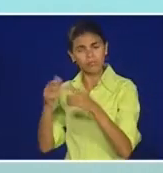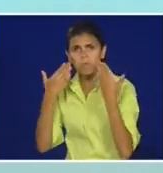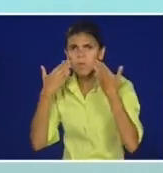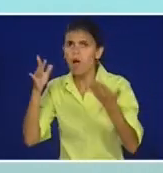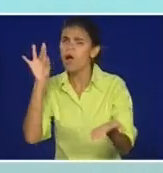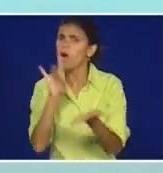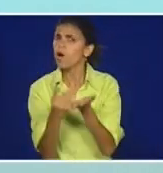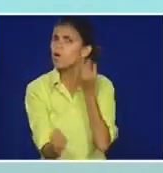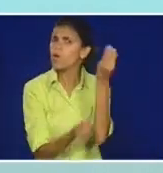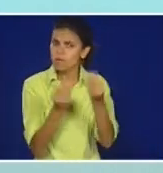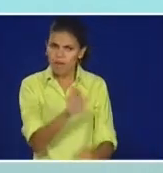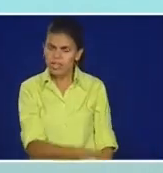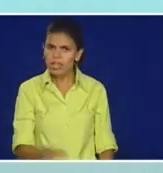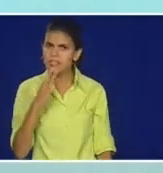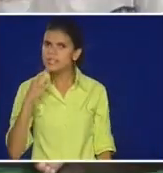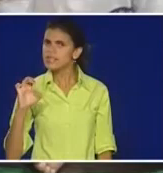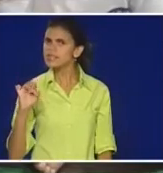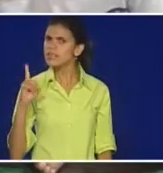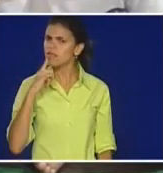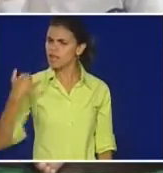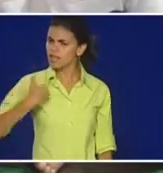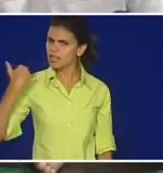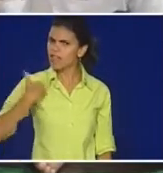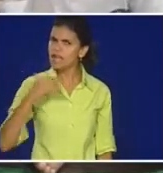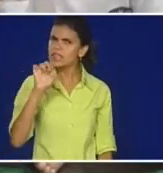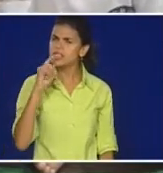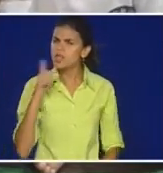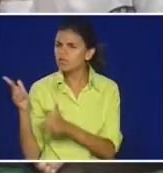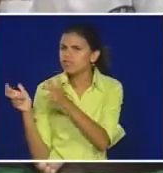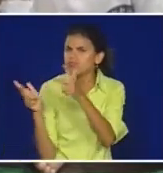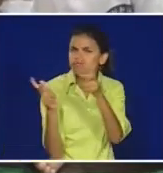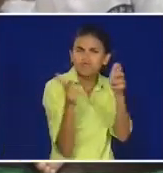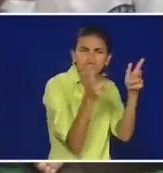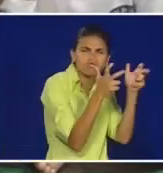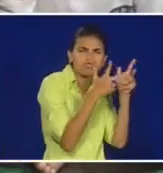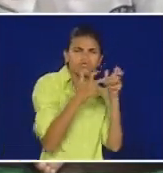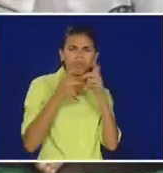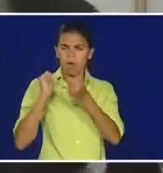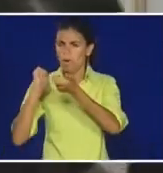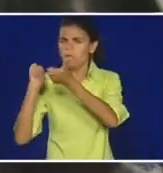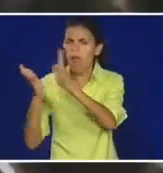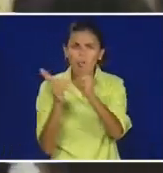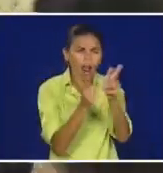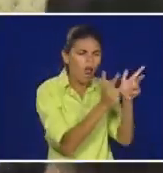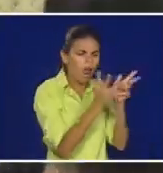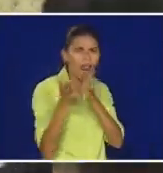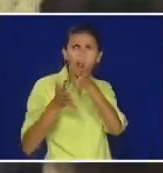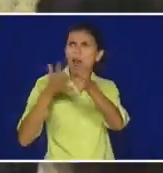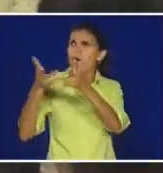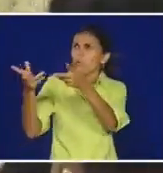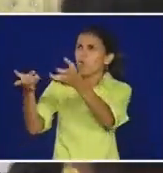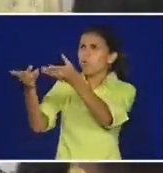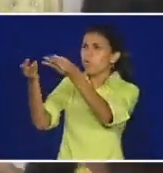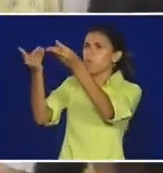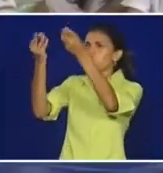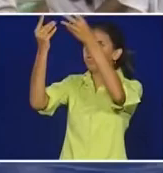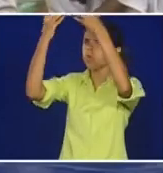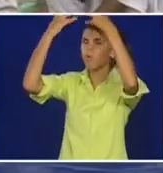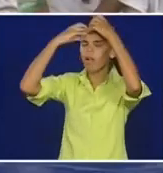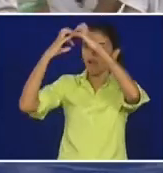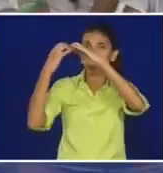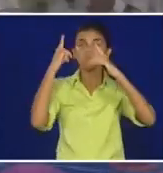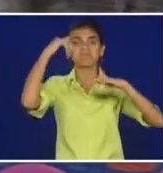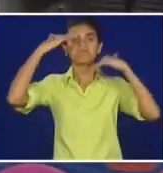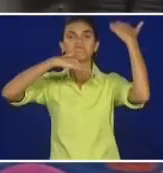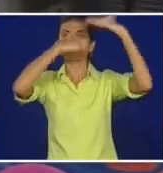apresentado na história, mostra como a criança, quanto mais cedo isso for usado com a criança, quanto mais cedo ela tiver acesso a Libras, mais